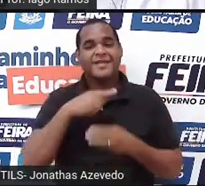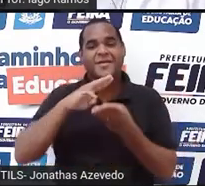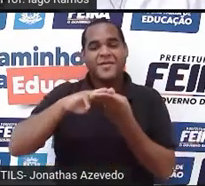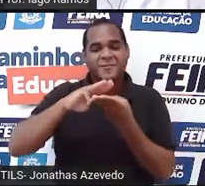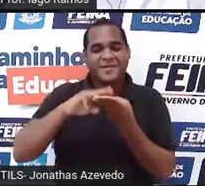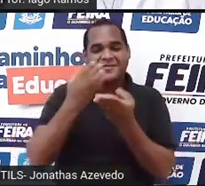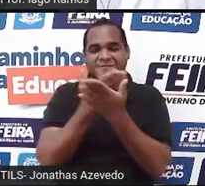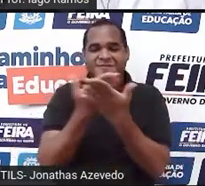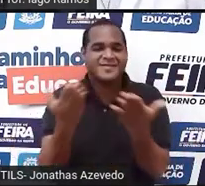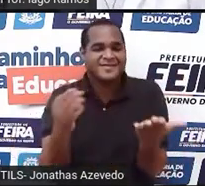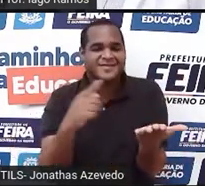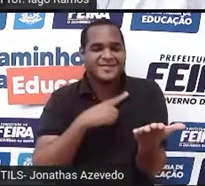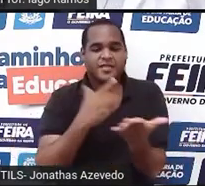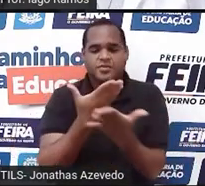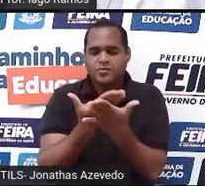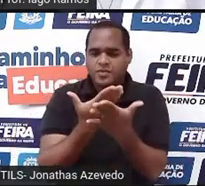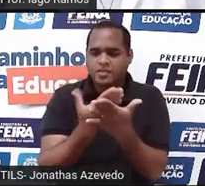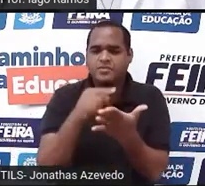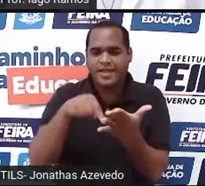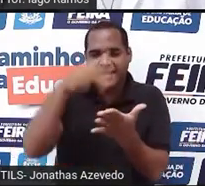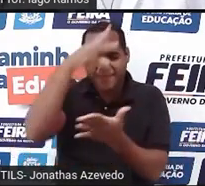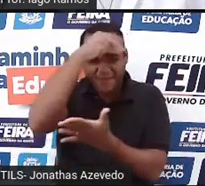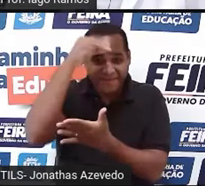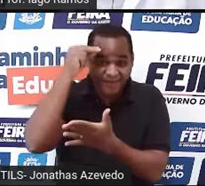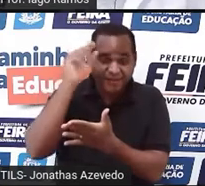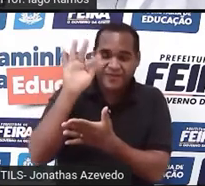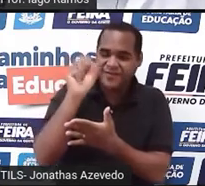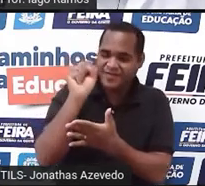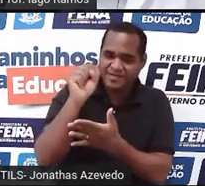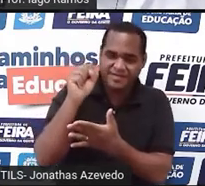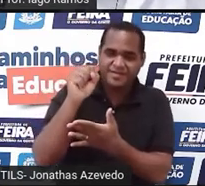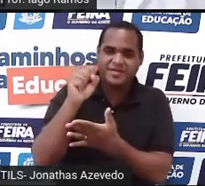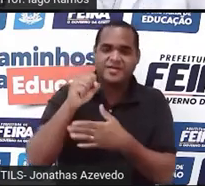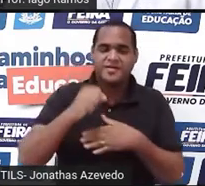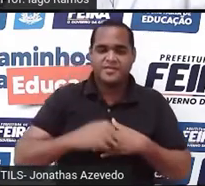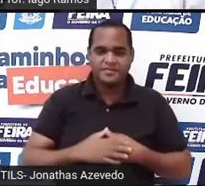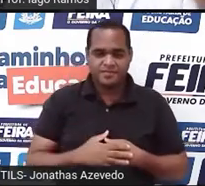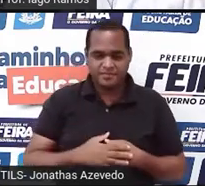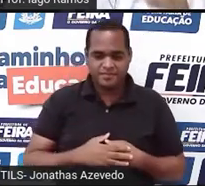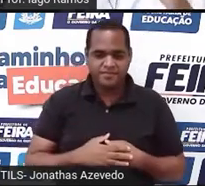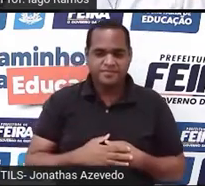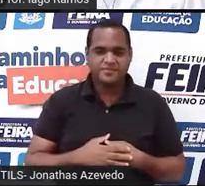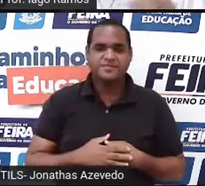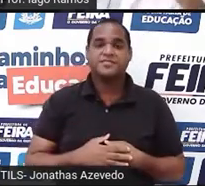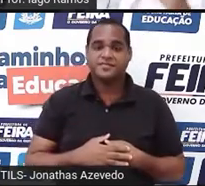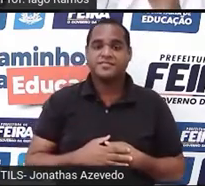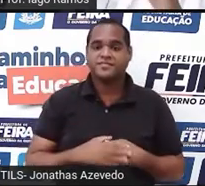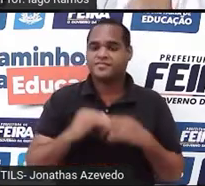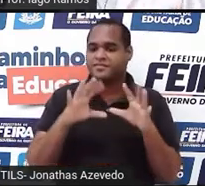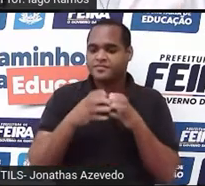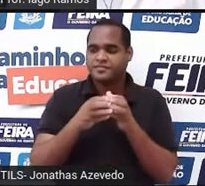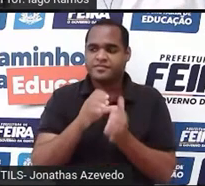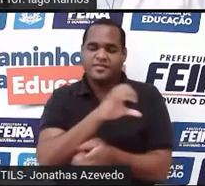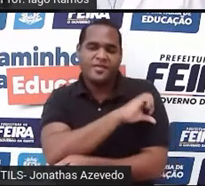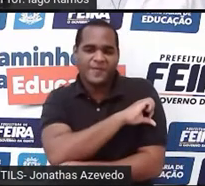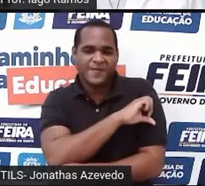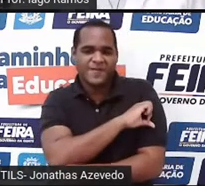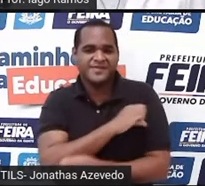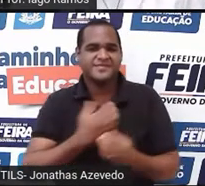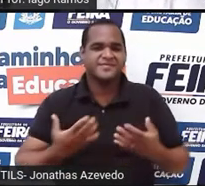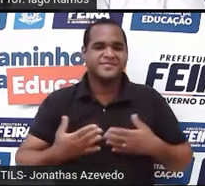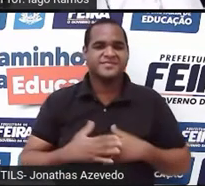matemática para você estudante da rede Municipal de Ensino de Feira de Santana nas turmas de 9º